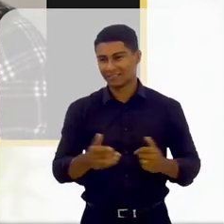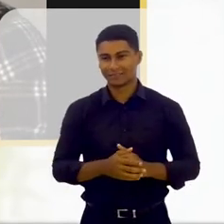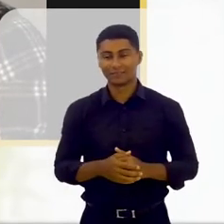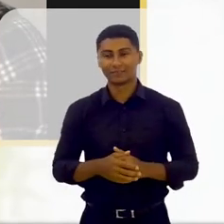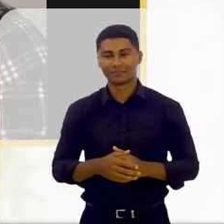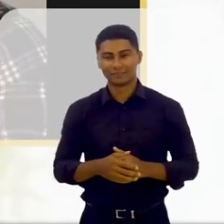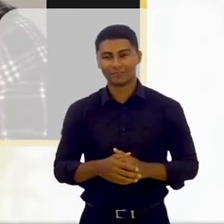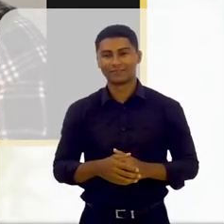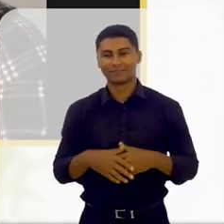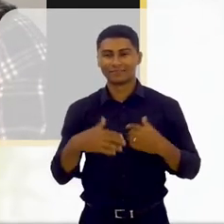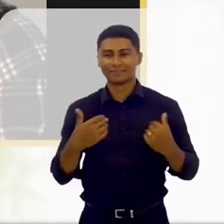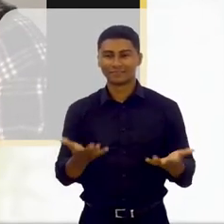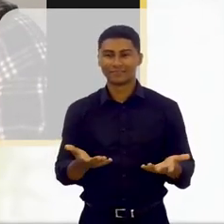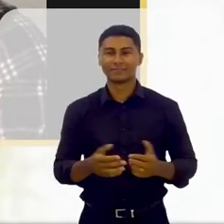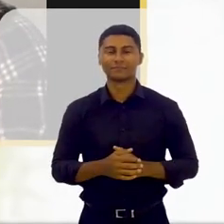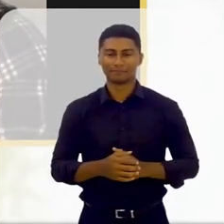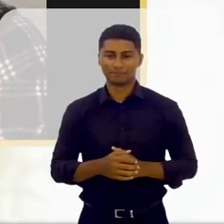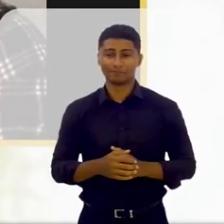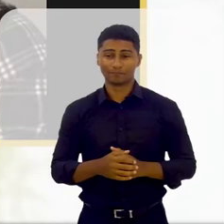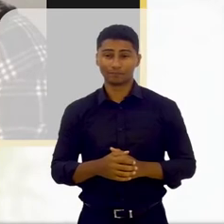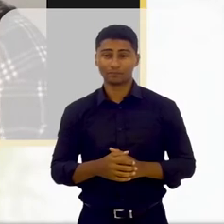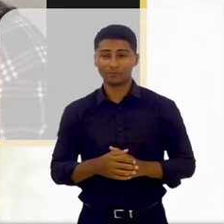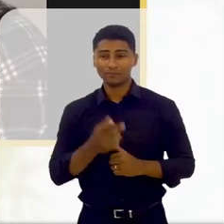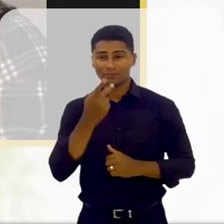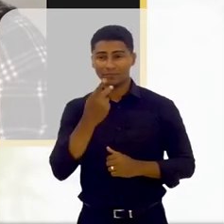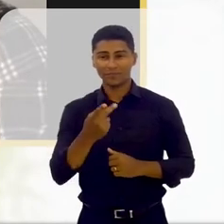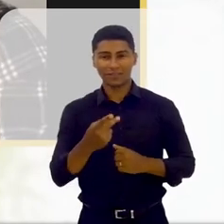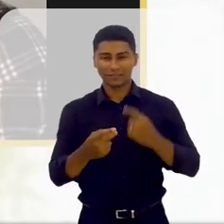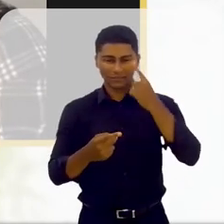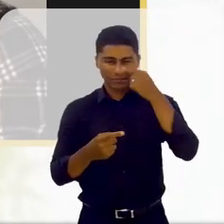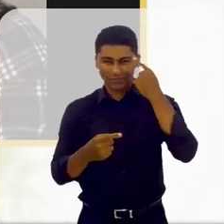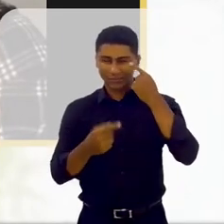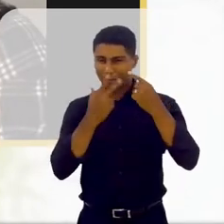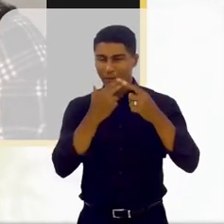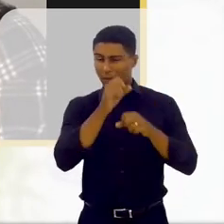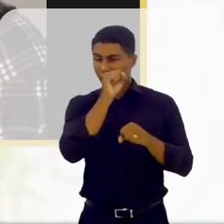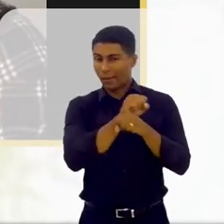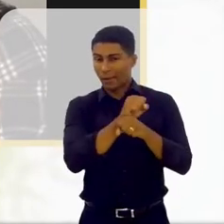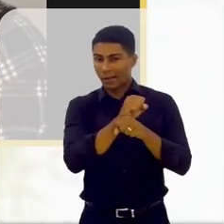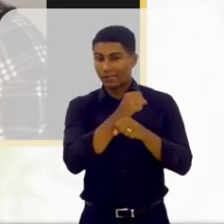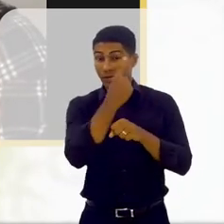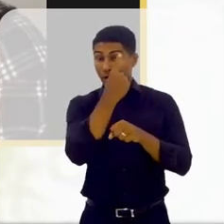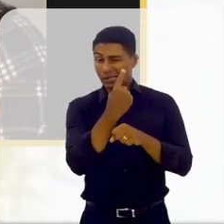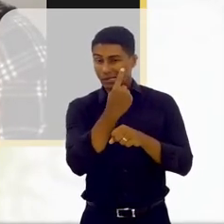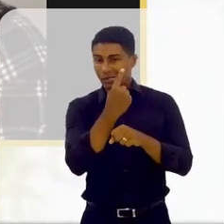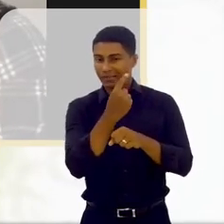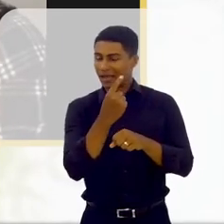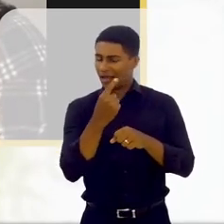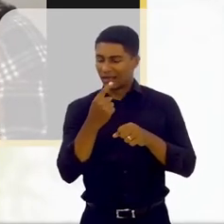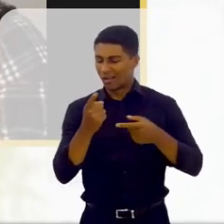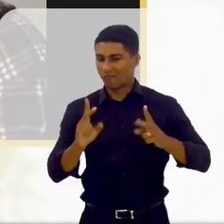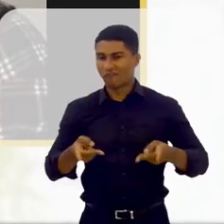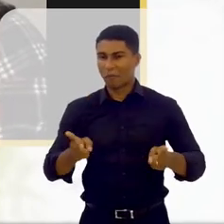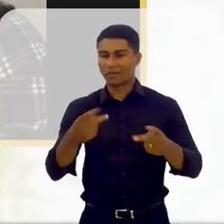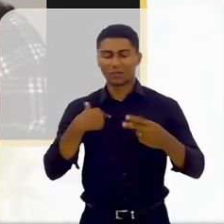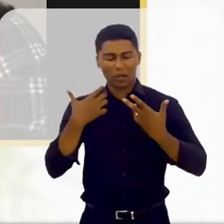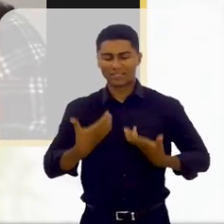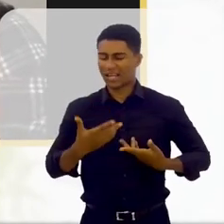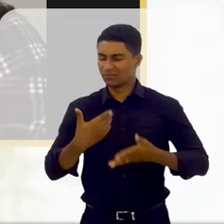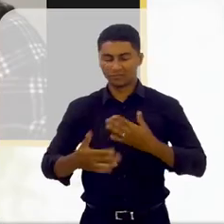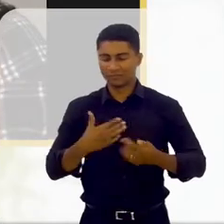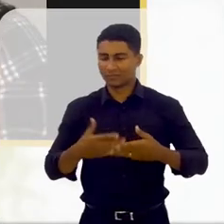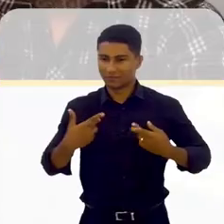qualquer situação, infelizmente, infelizmente, né. Eu falo, vixe, vambora, rebaixou aqui o farol aqui, ó, mas já tô cansado,